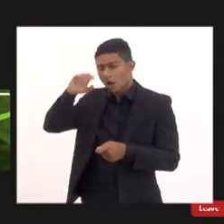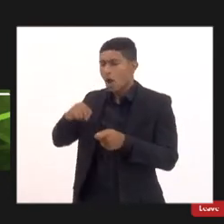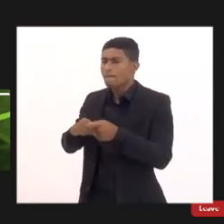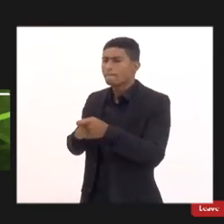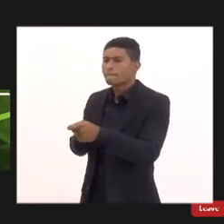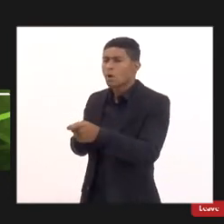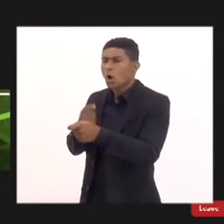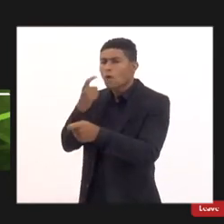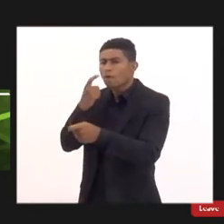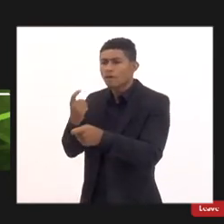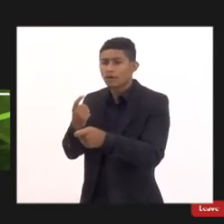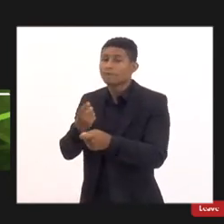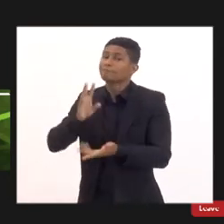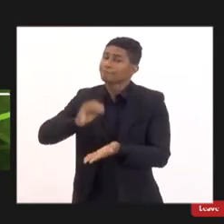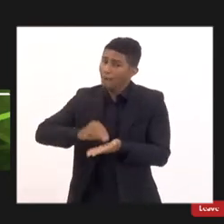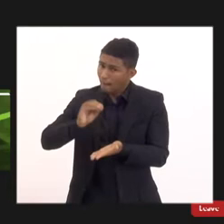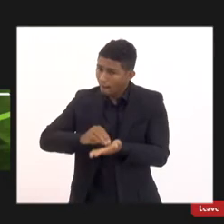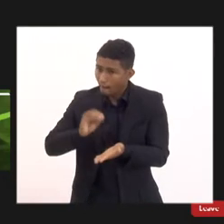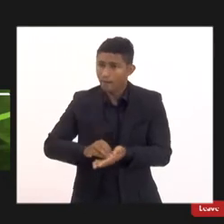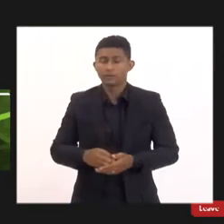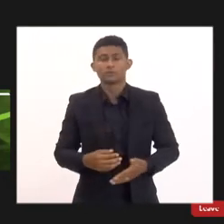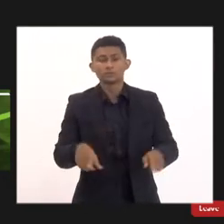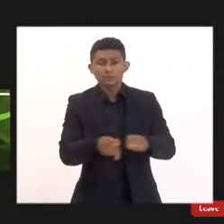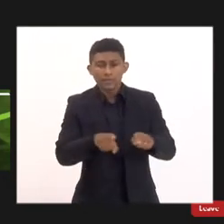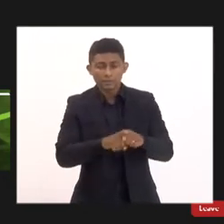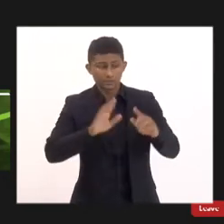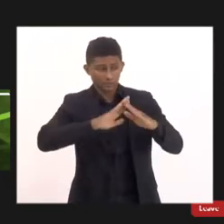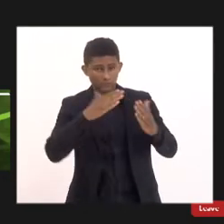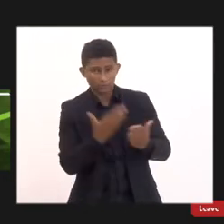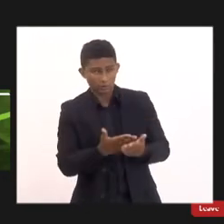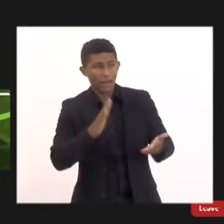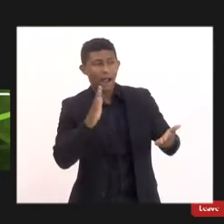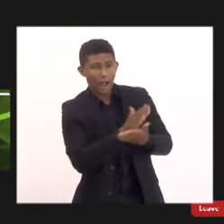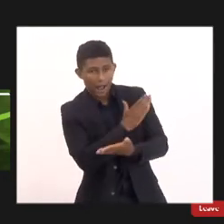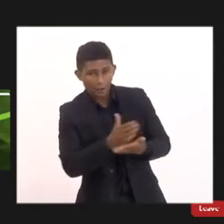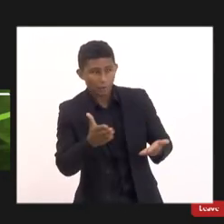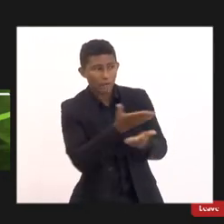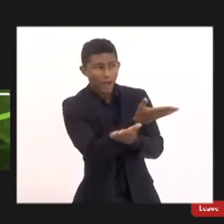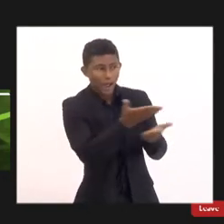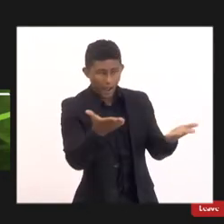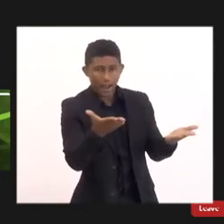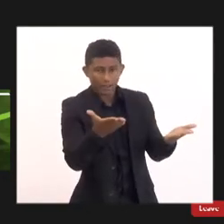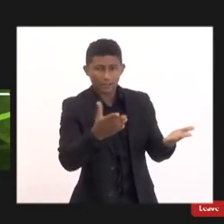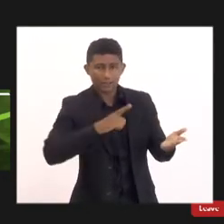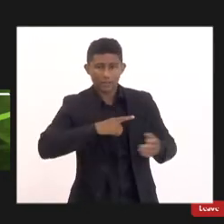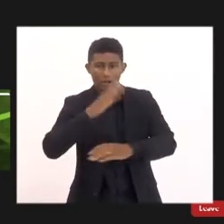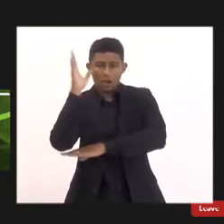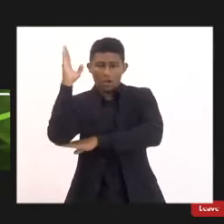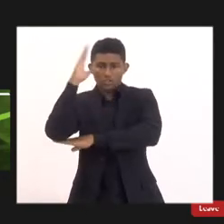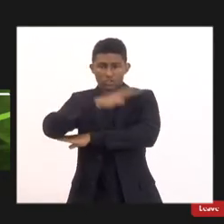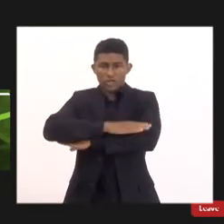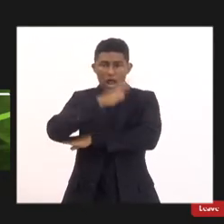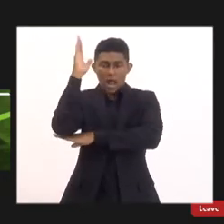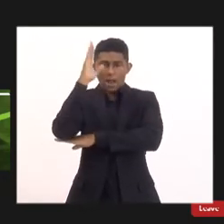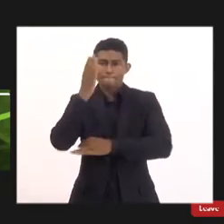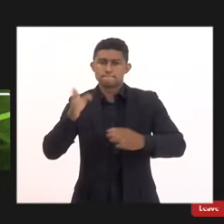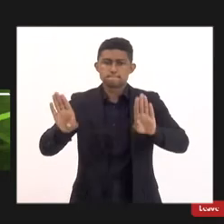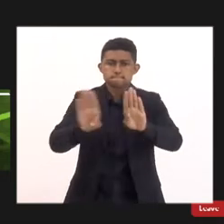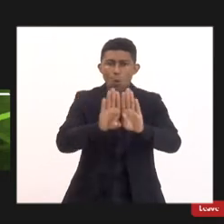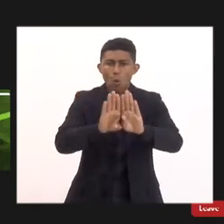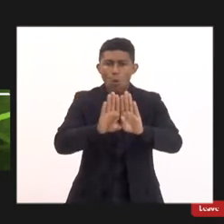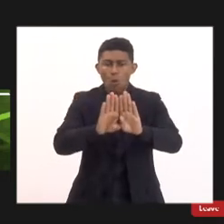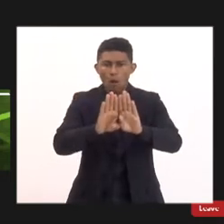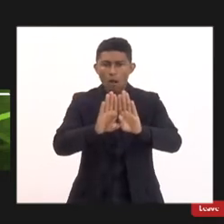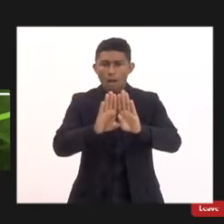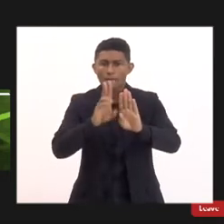E muitas escolas ainda estão apresentando as janelas lacradas, que não permitem a circulação de ar,